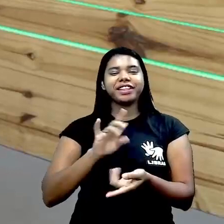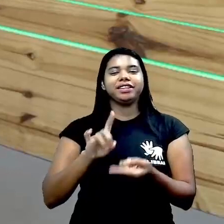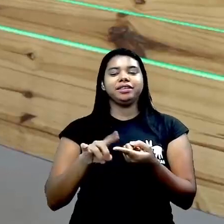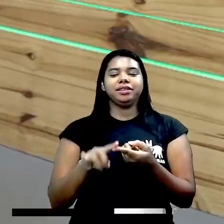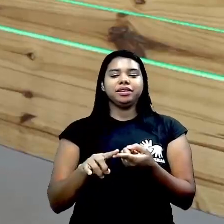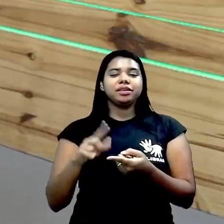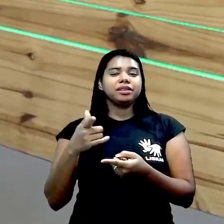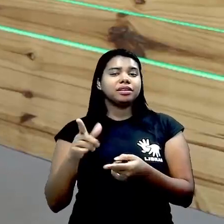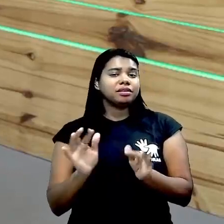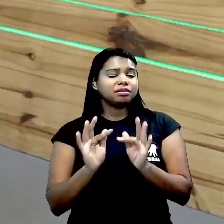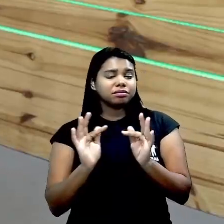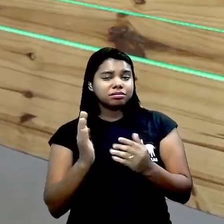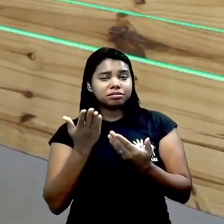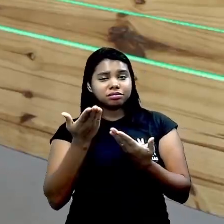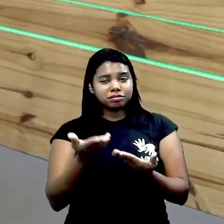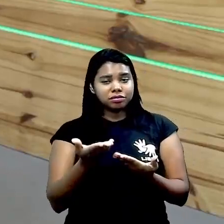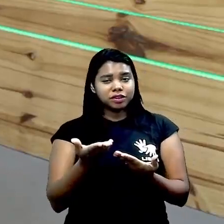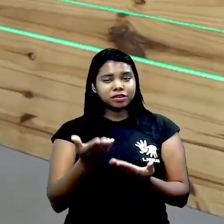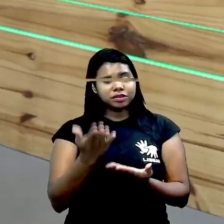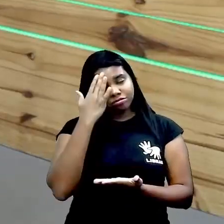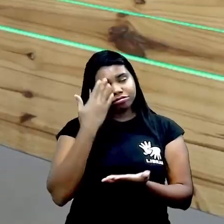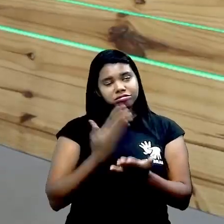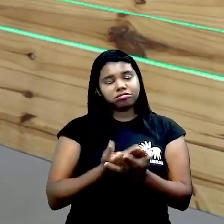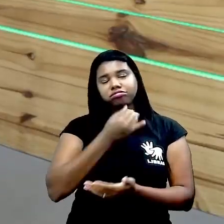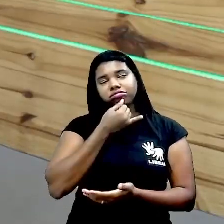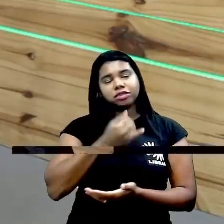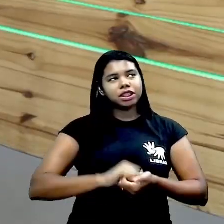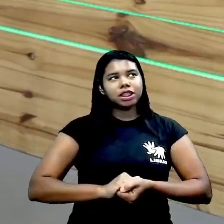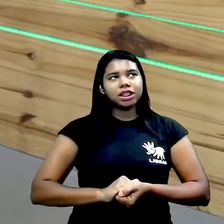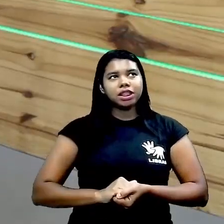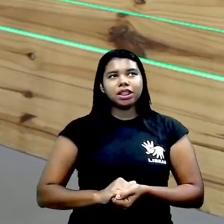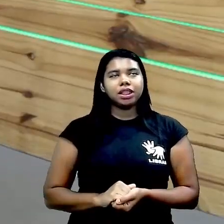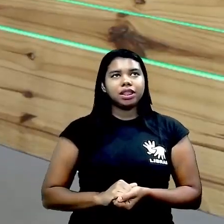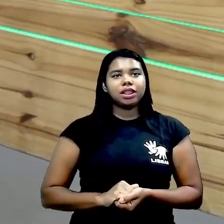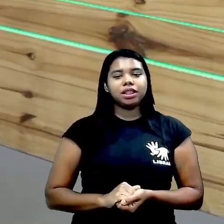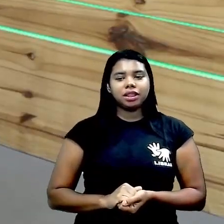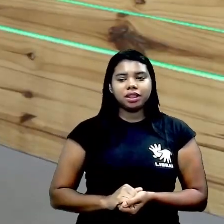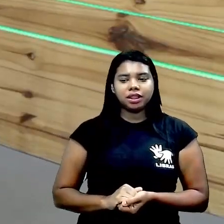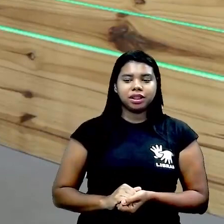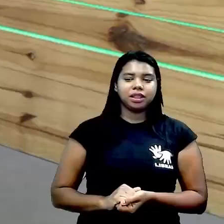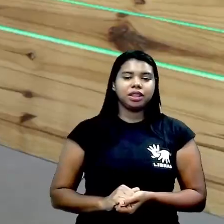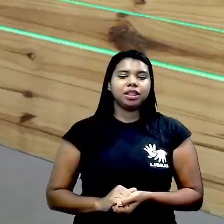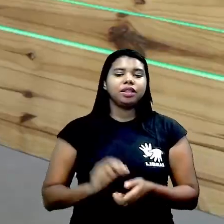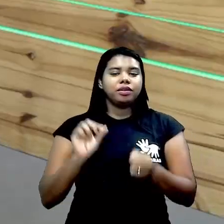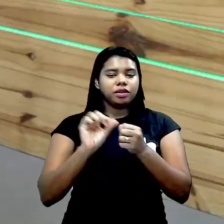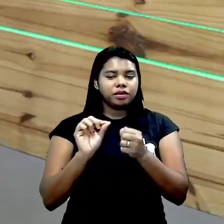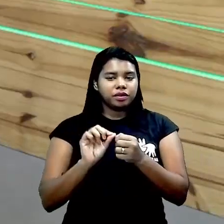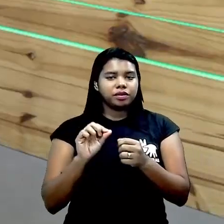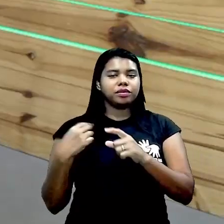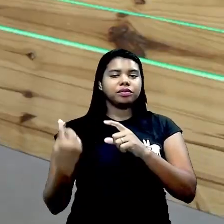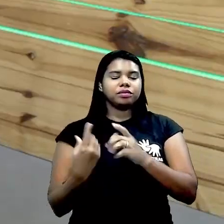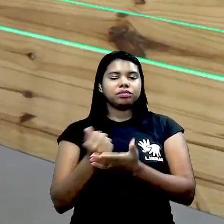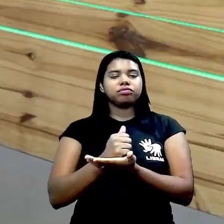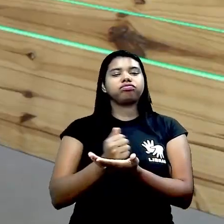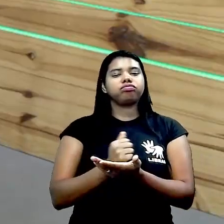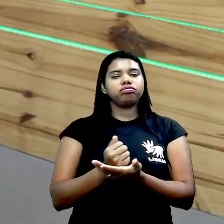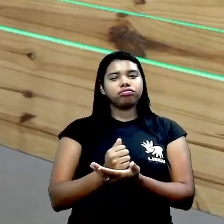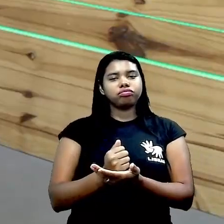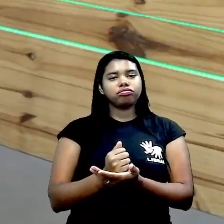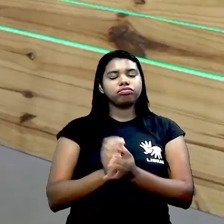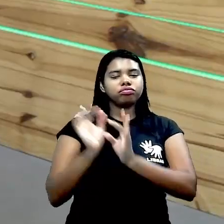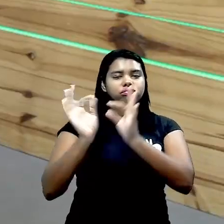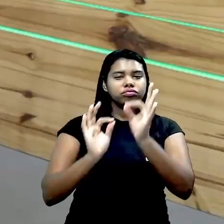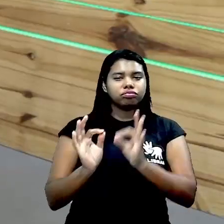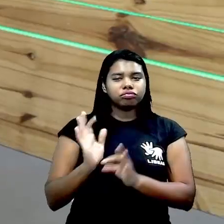ela não é tão trivial como vocês acham, né? Por exemplo, o Cuphead foi feito nela, então é um jogo bem difundido